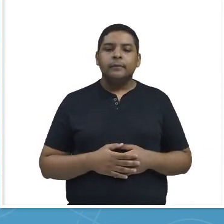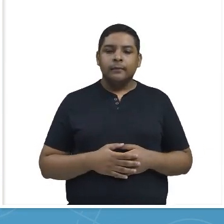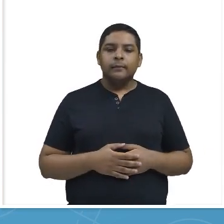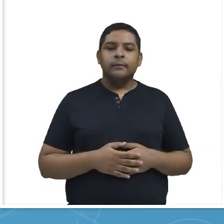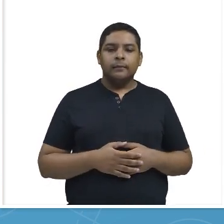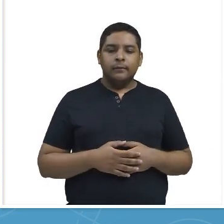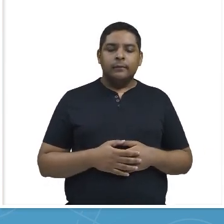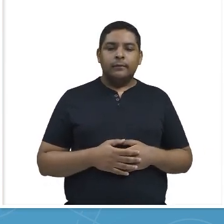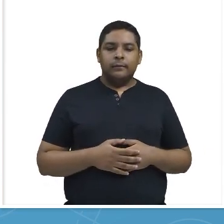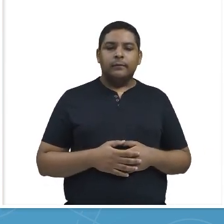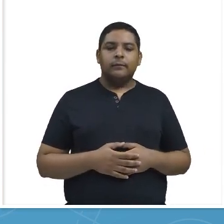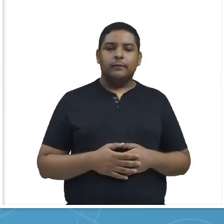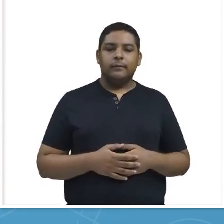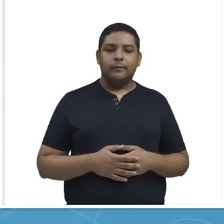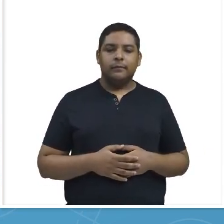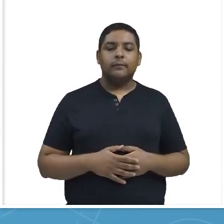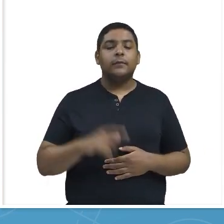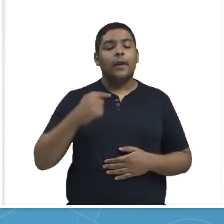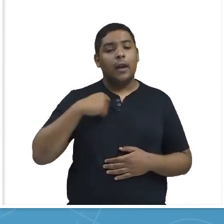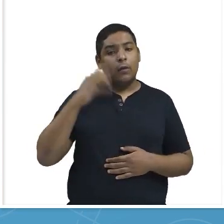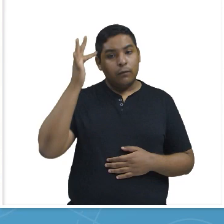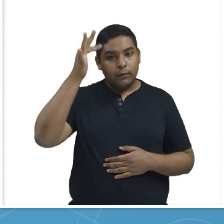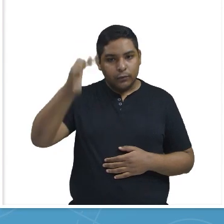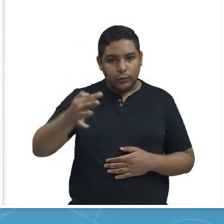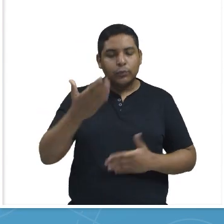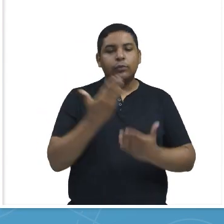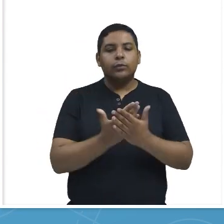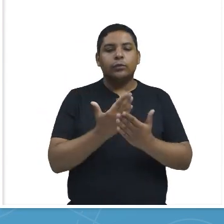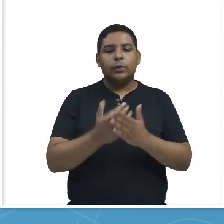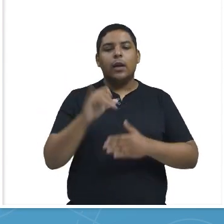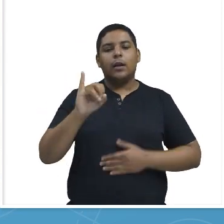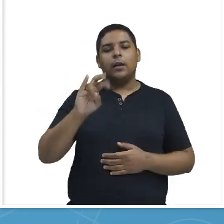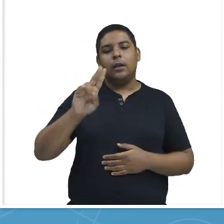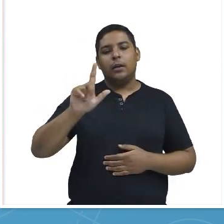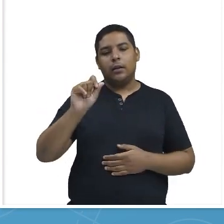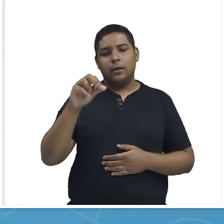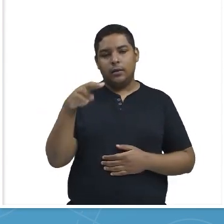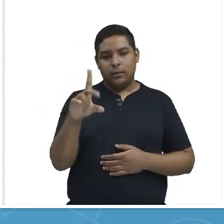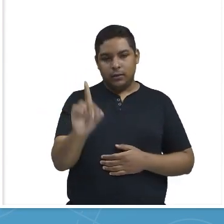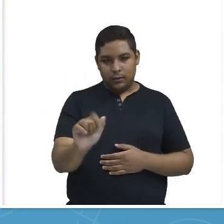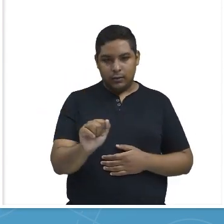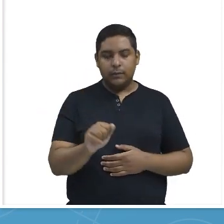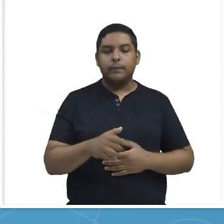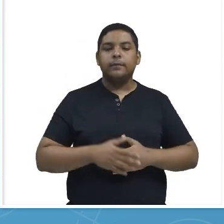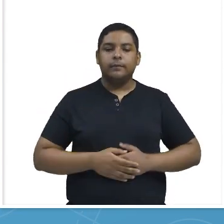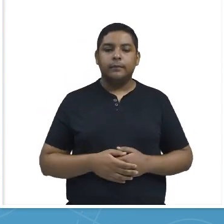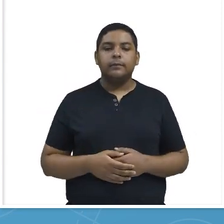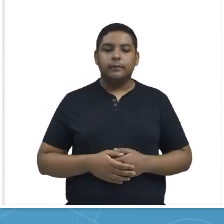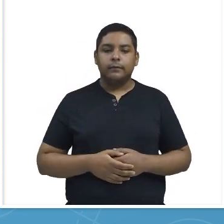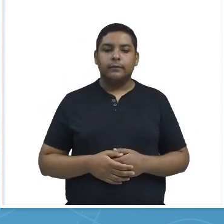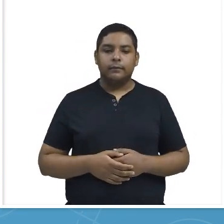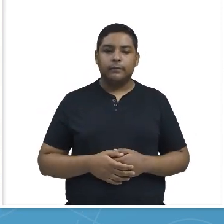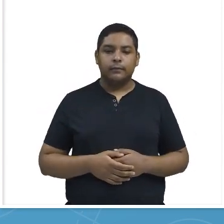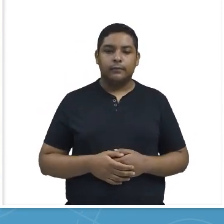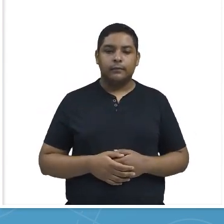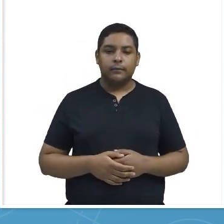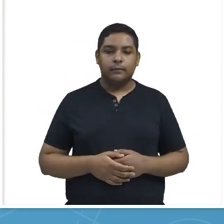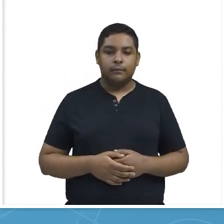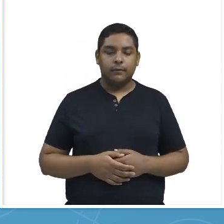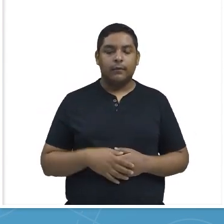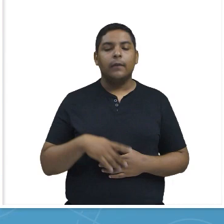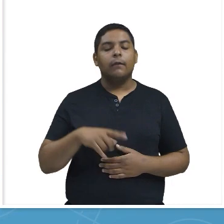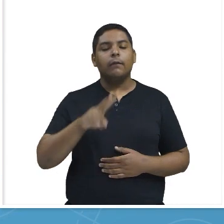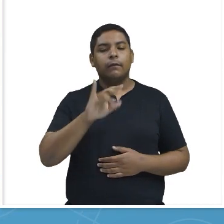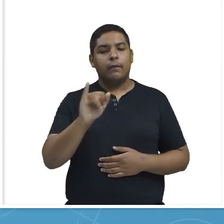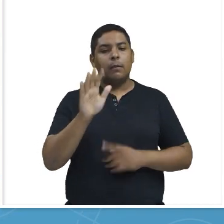eu vou estudar na Inglaterra. Ou na Irlanda, perdão. She's gonna show you. Ela vai mostrar a você. E só